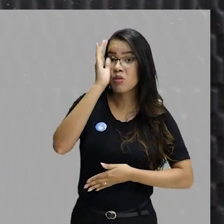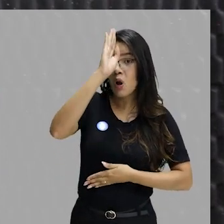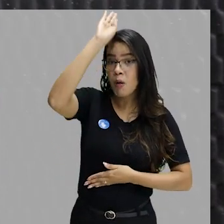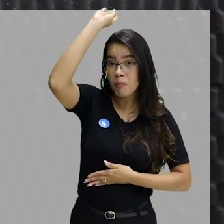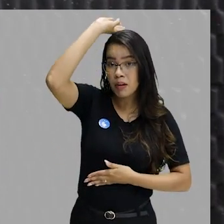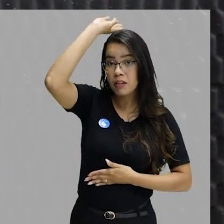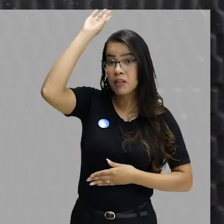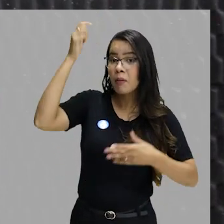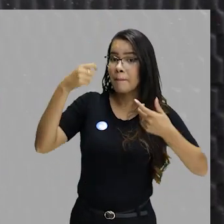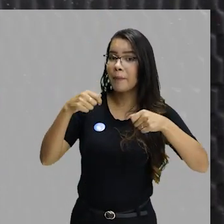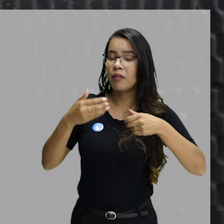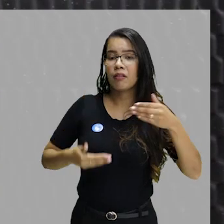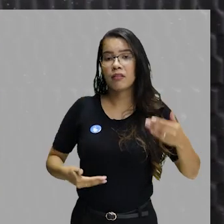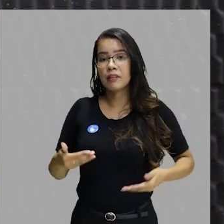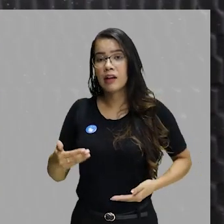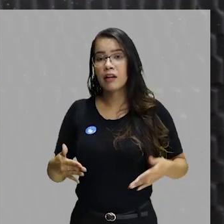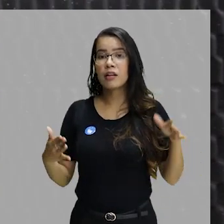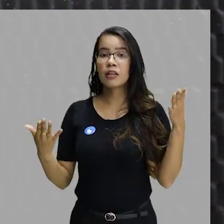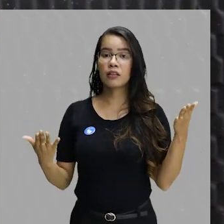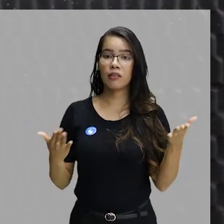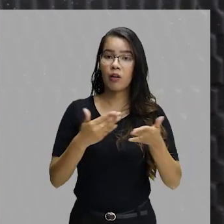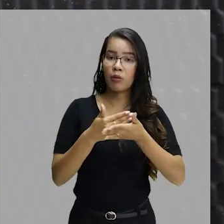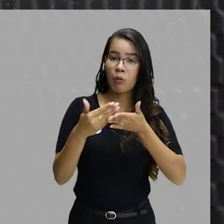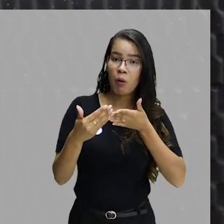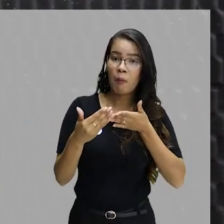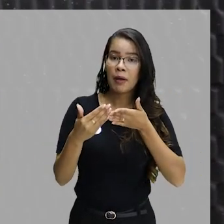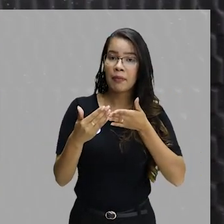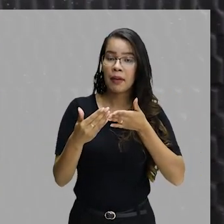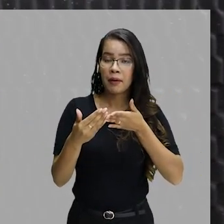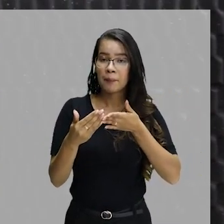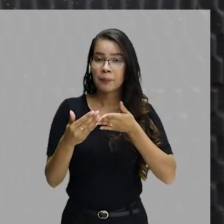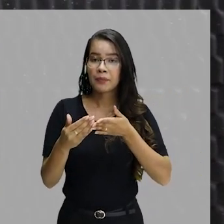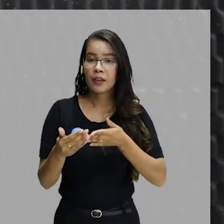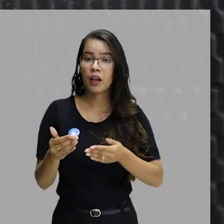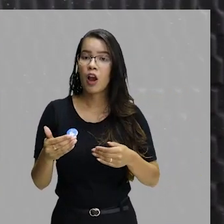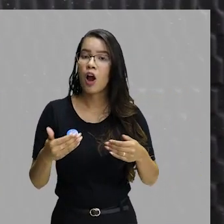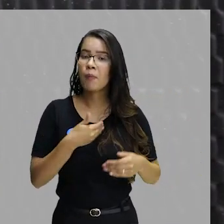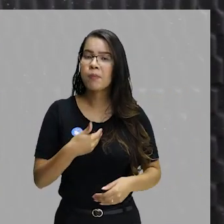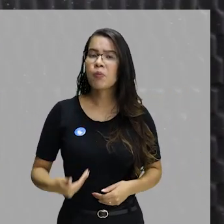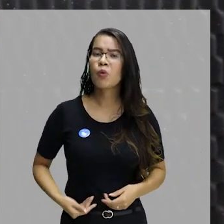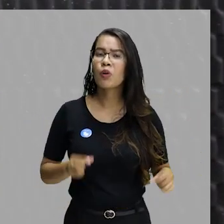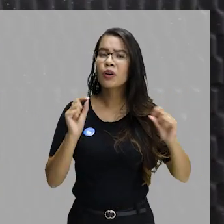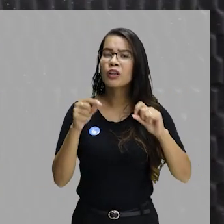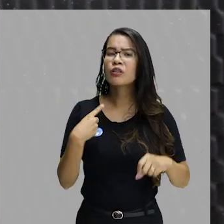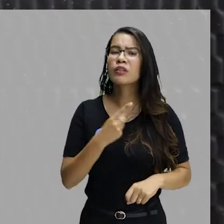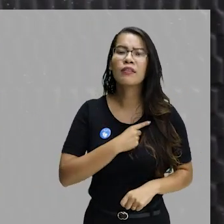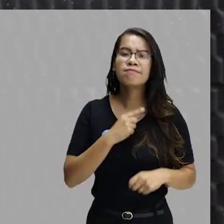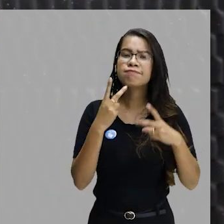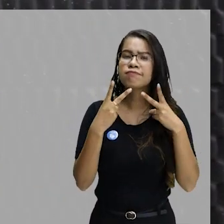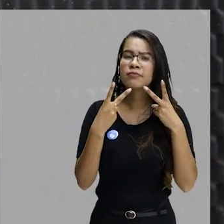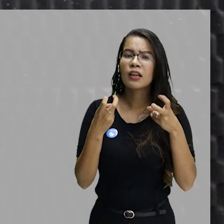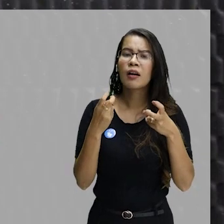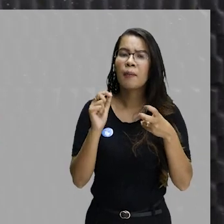no início dessa república, o que nós iremos observar são os plebeus lutando por direitos